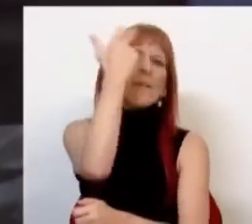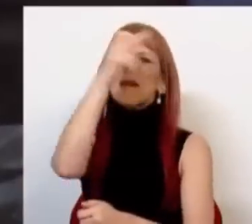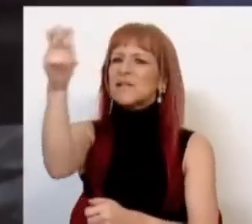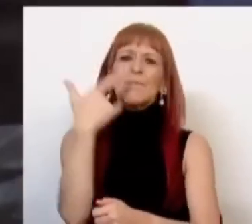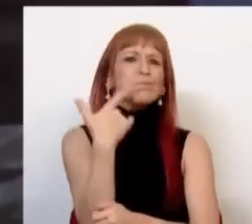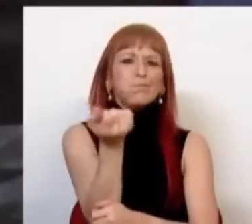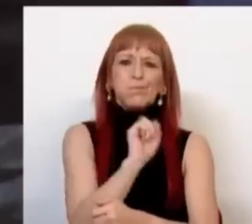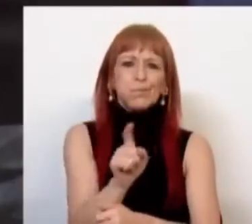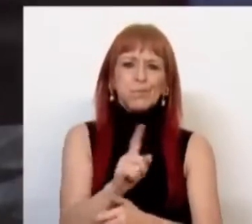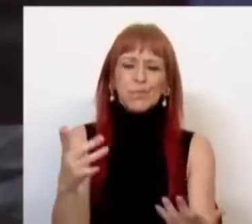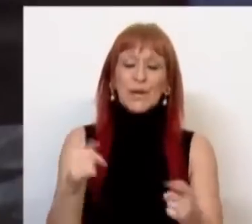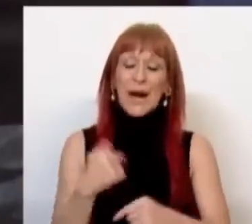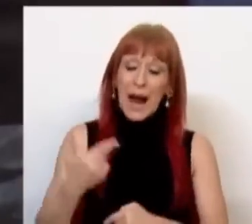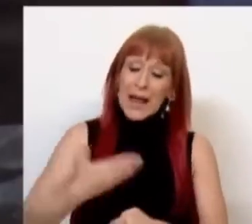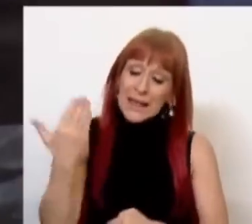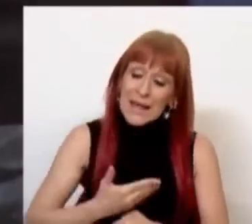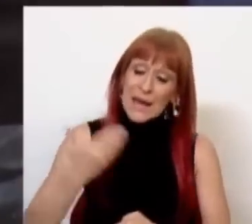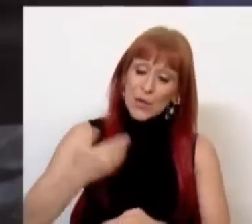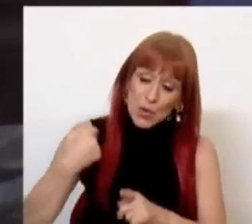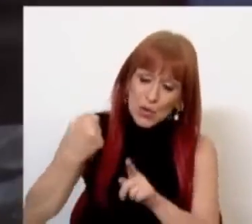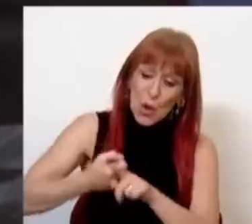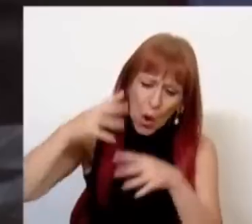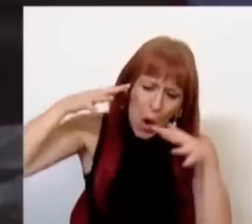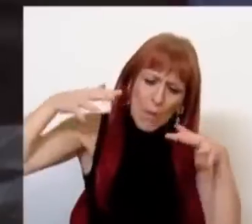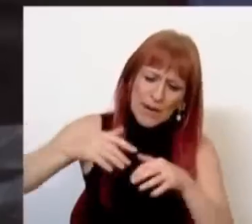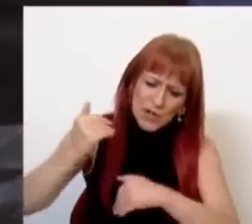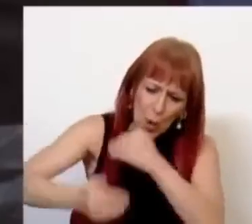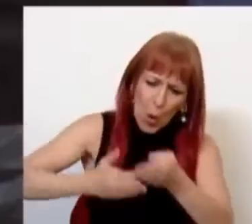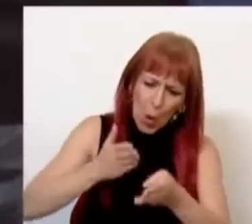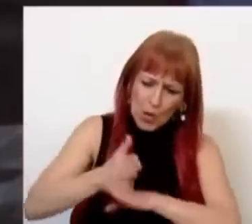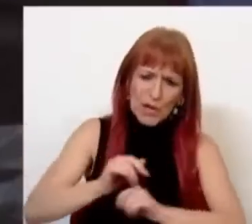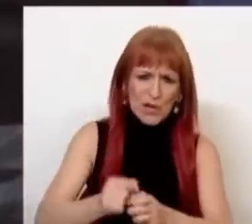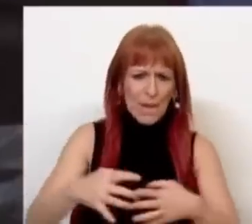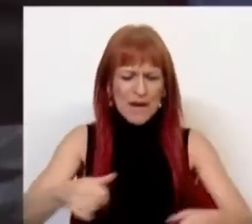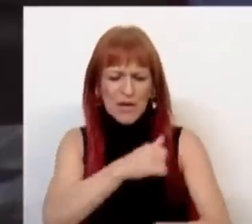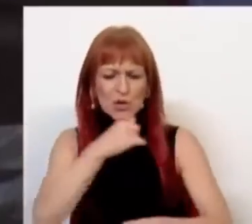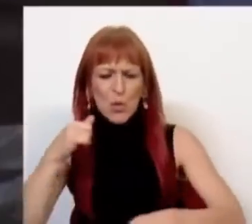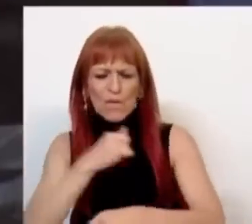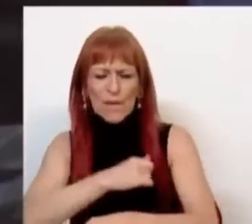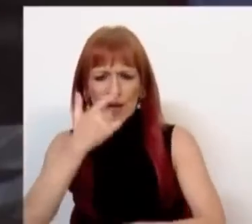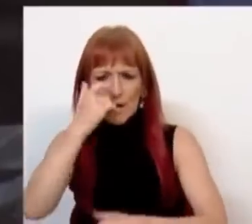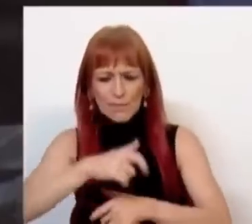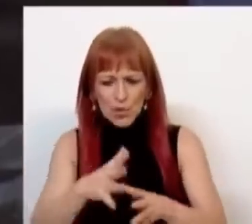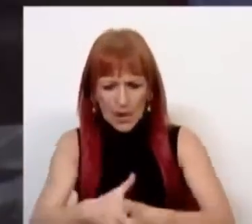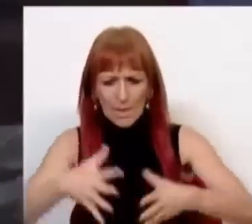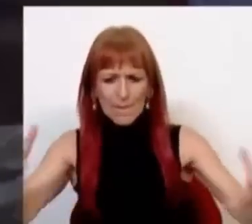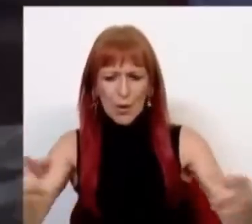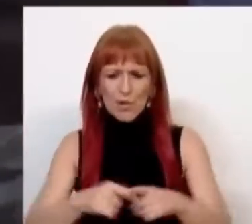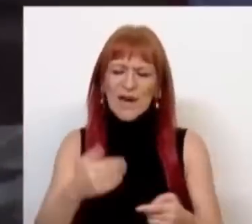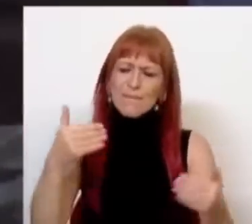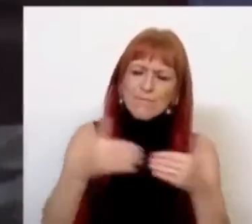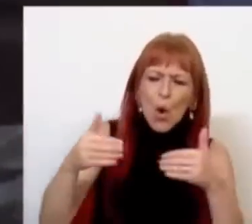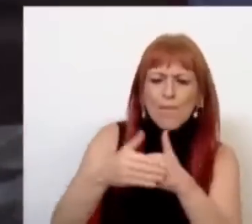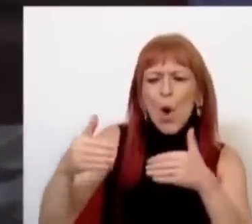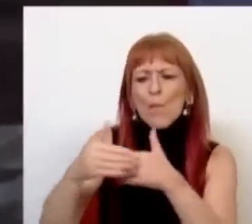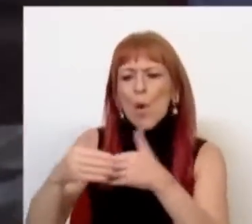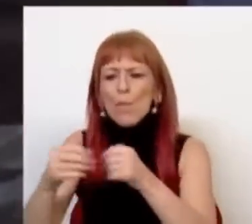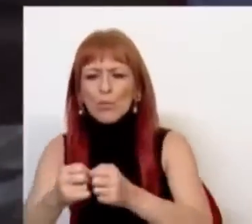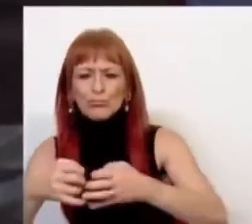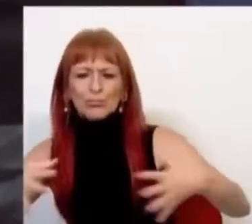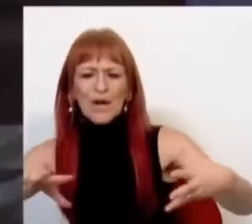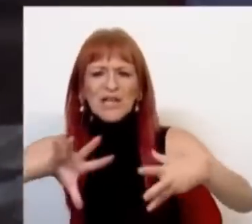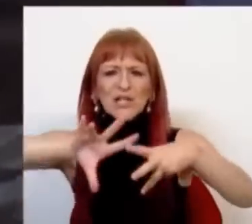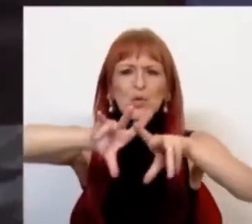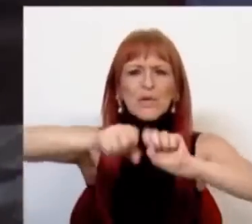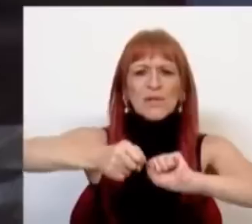indefinidamente. A cada dia que os combates prosseguem, aumenta o sofrimento humano, a perda de vidas e a destruição